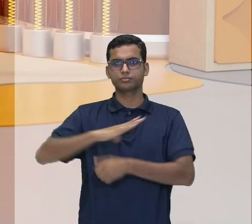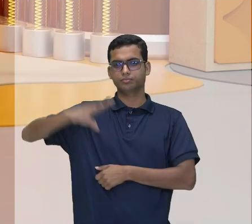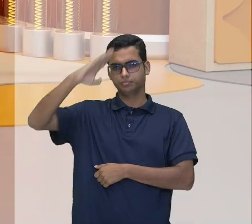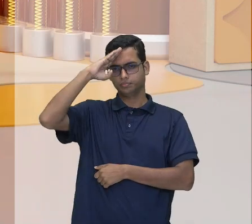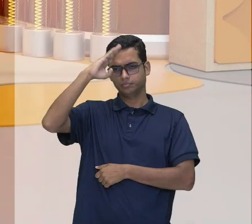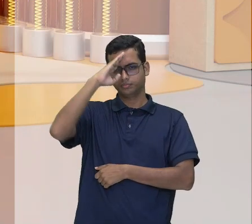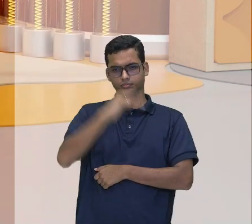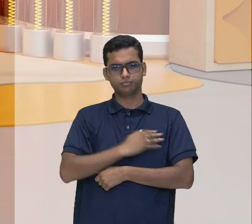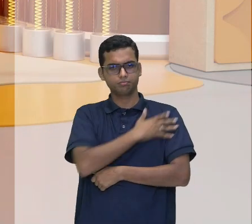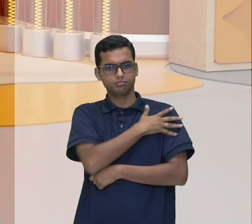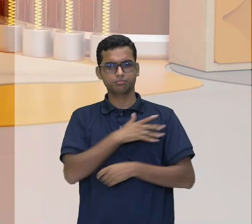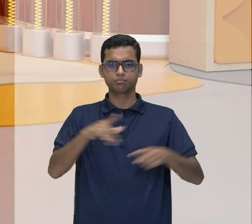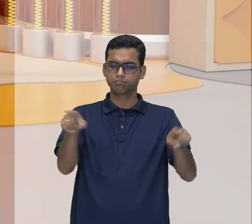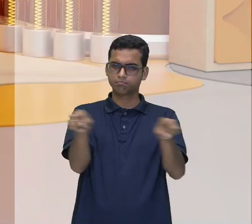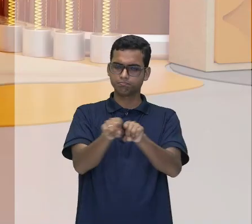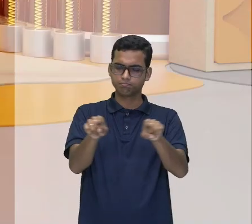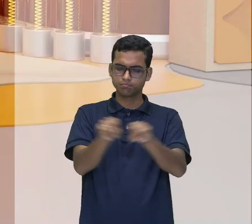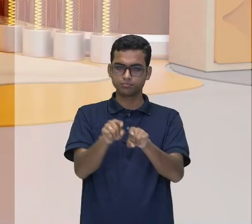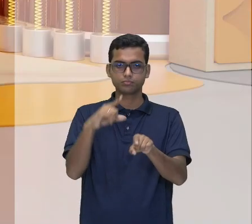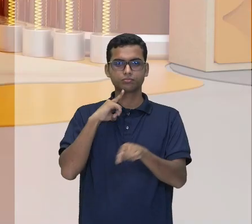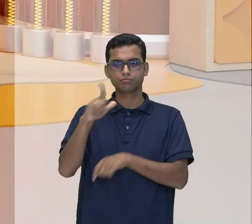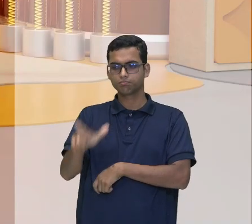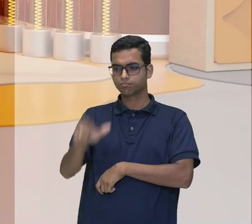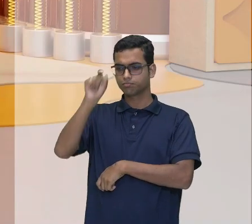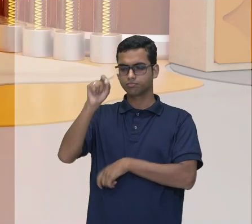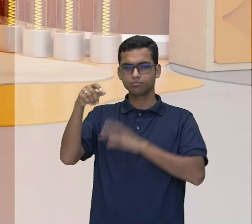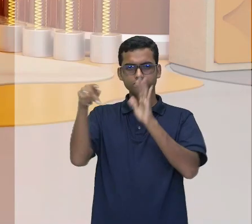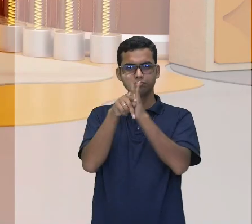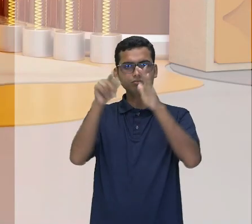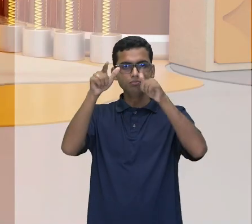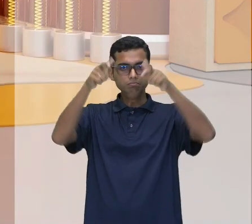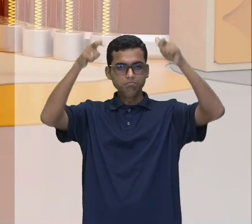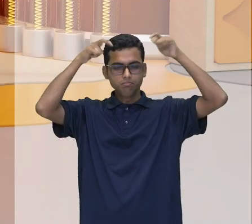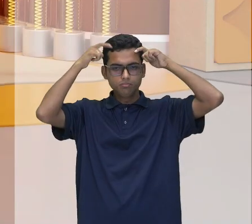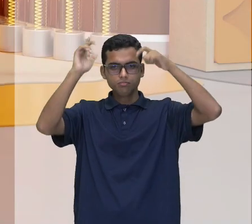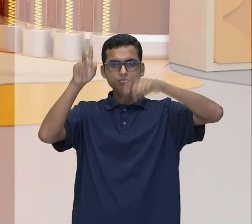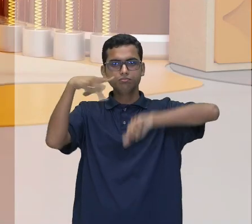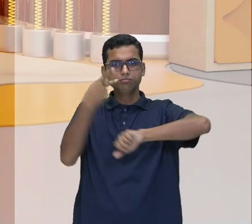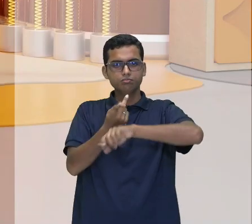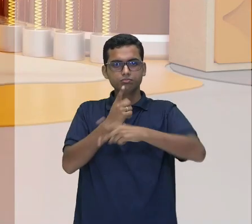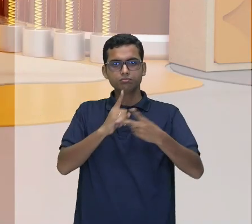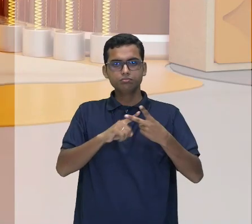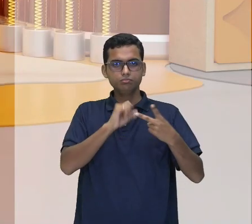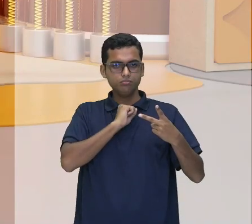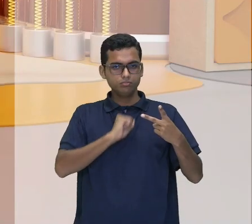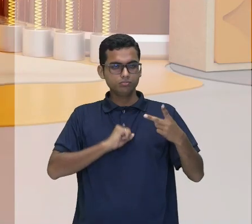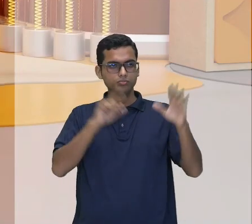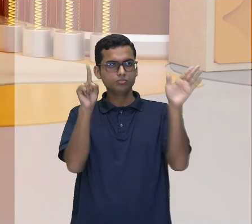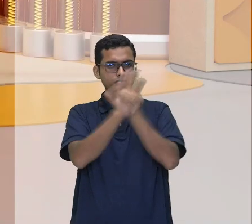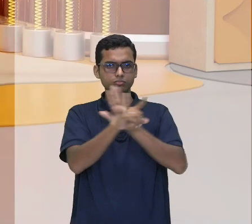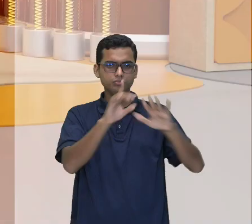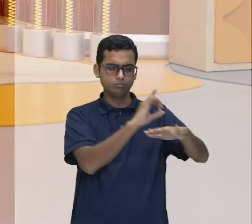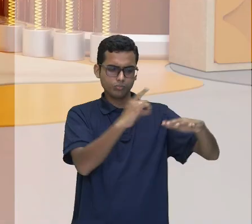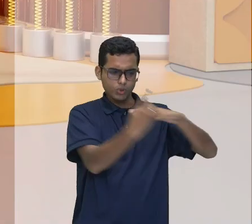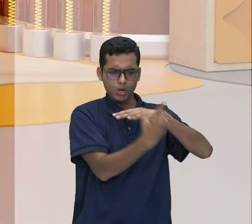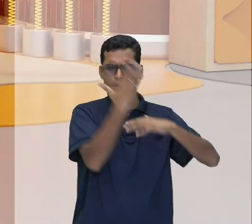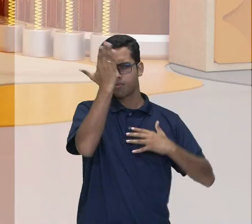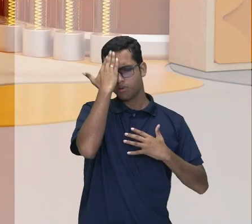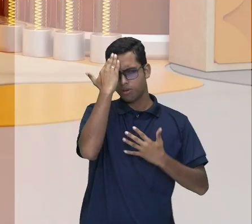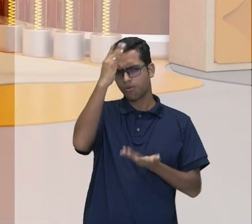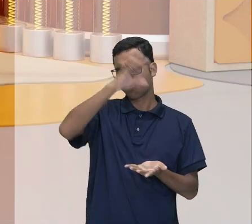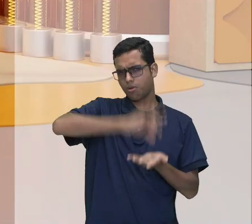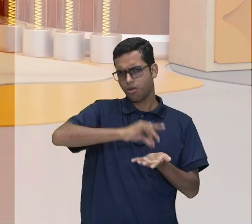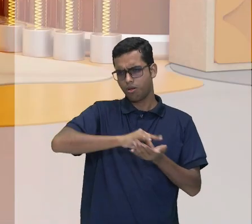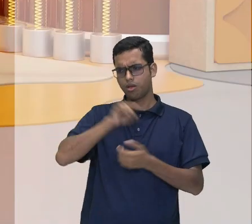militarizada. Então, ele era escolhido, depois os sacerdotes eles iriam consultar aos deuses para saber se